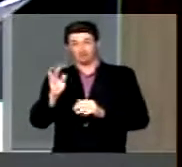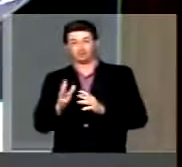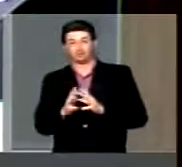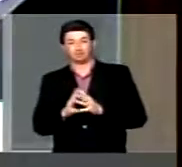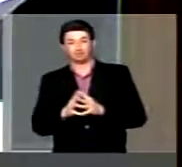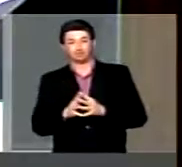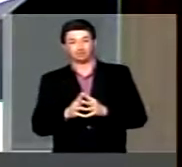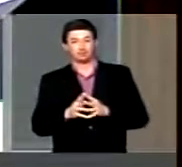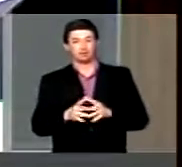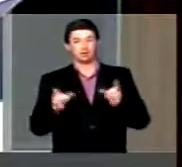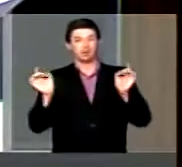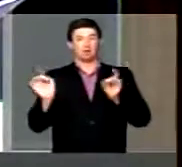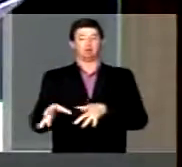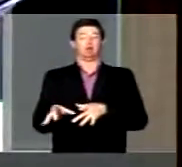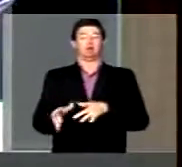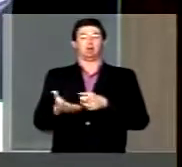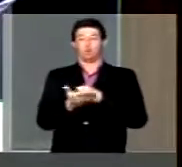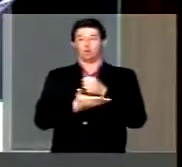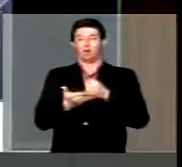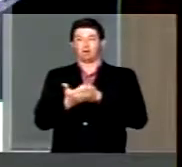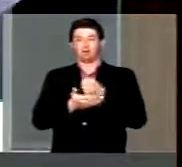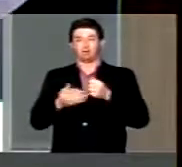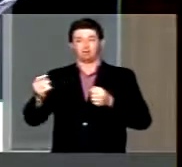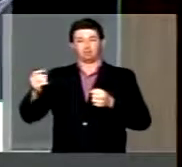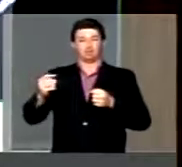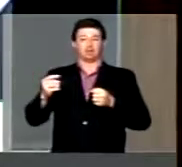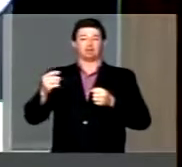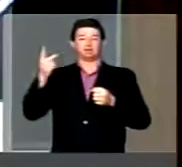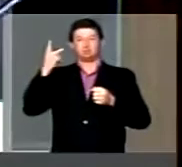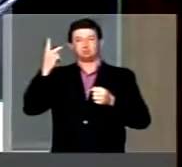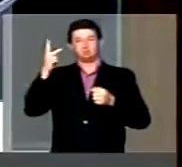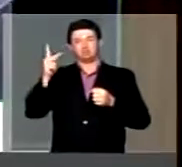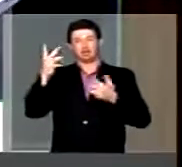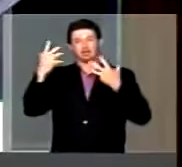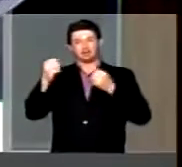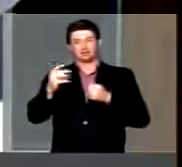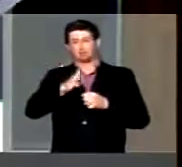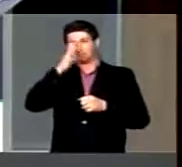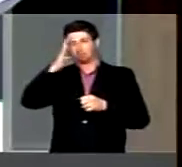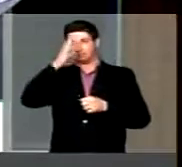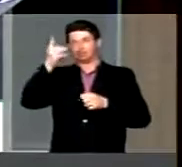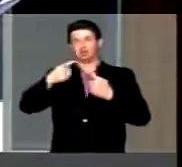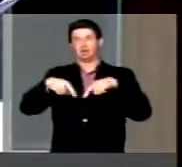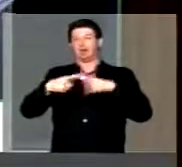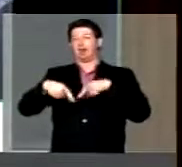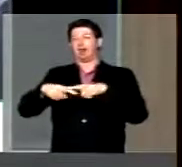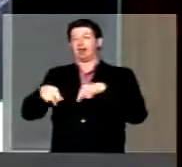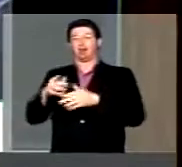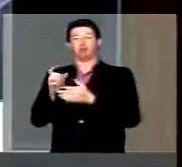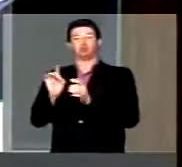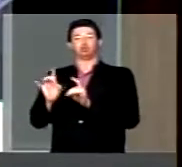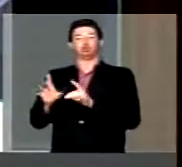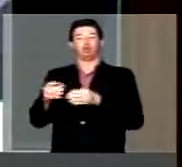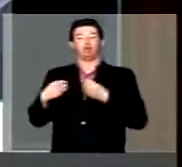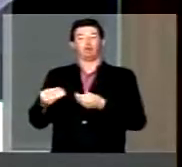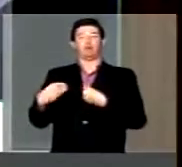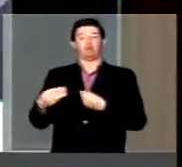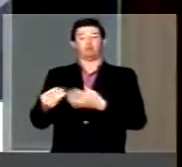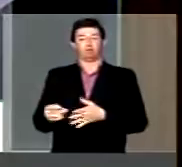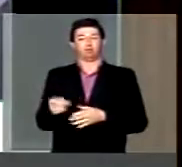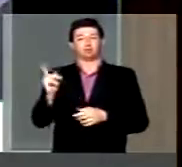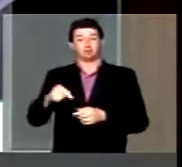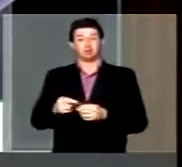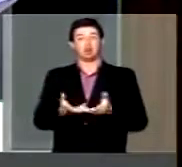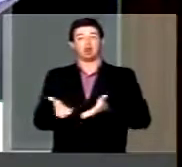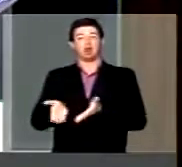Trabalhadores abandonou os pilares ortodoxos para se render à oferta exagerada de crédito, a uma economia pautada